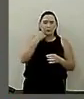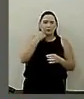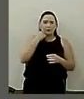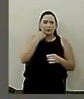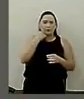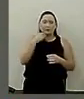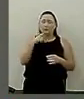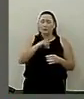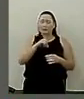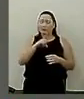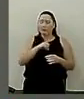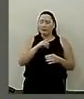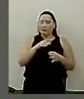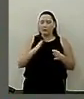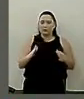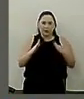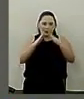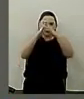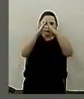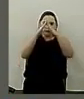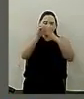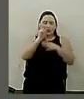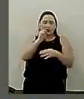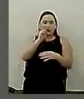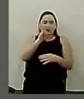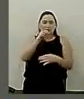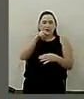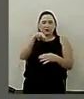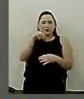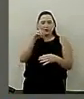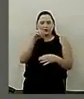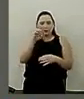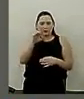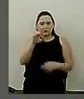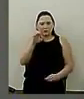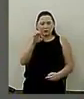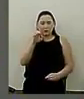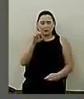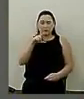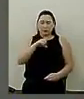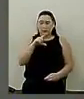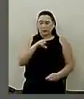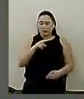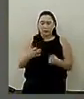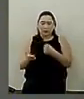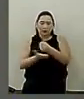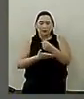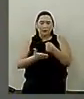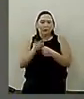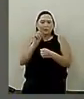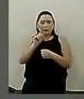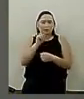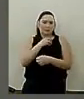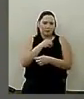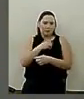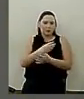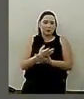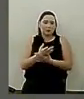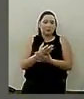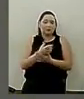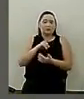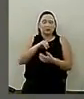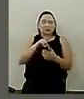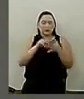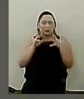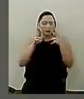de Siloé não eram mais pecadores que os outros, mas que estavam debaixo do reino do pecado, como todos